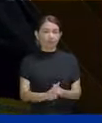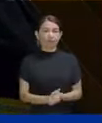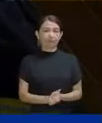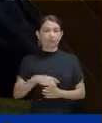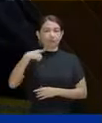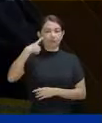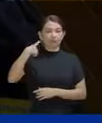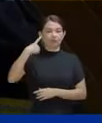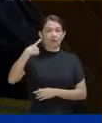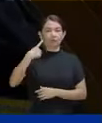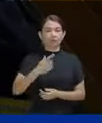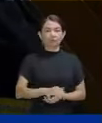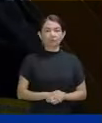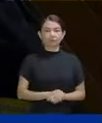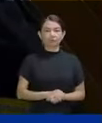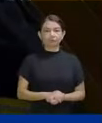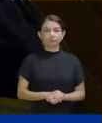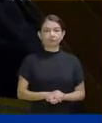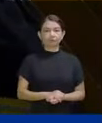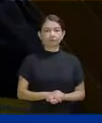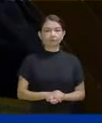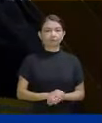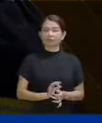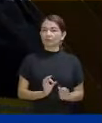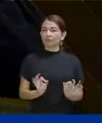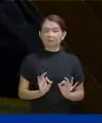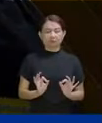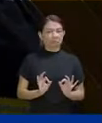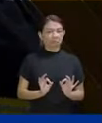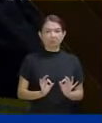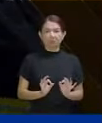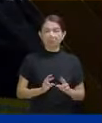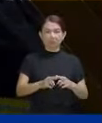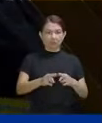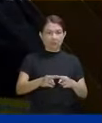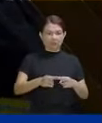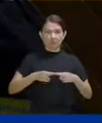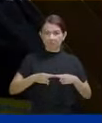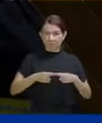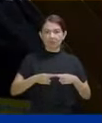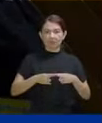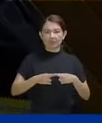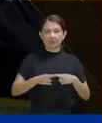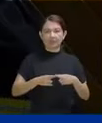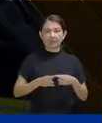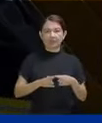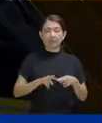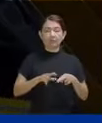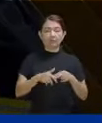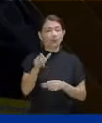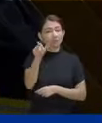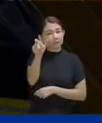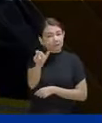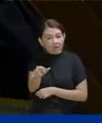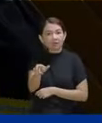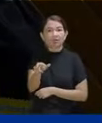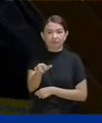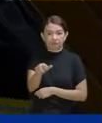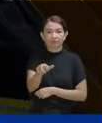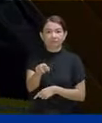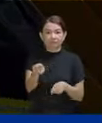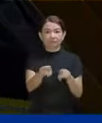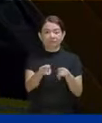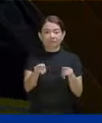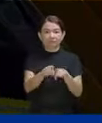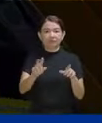os advogados não fizeram requerimento para habilitarem-se em seu nome, e que tal determinação